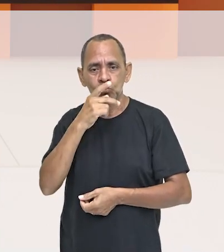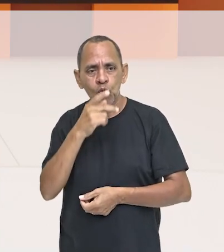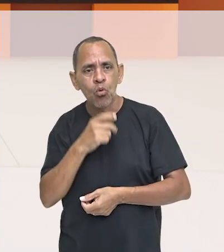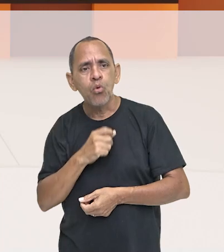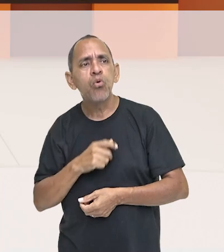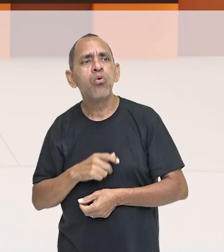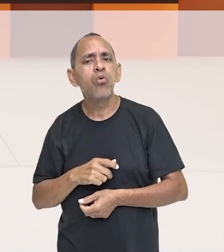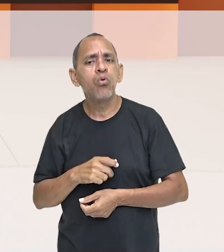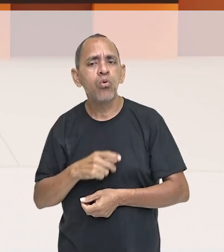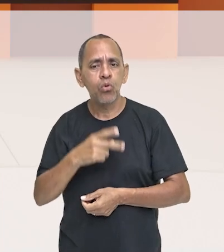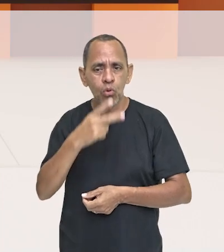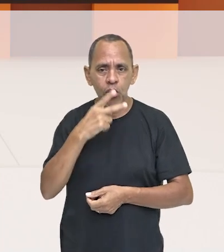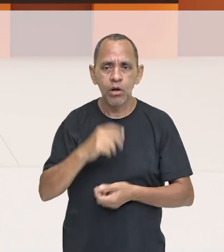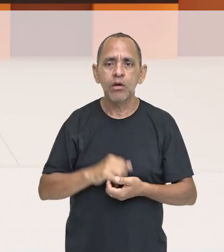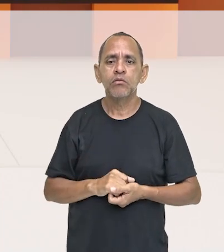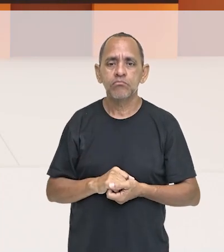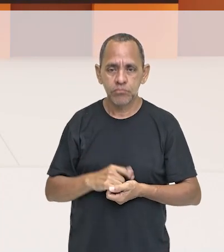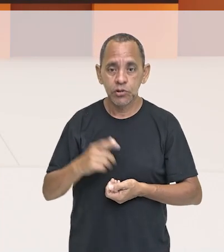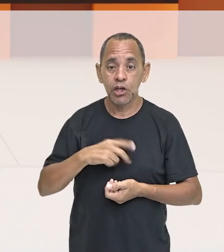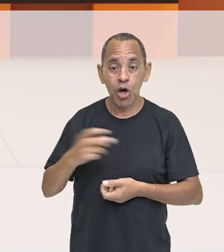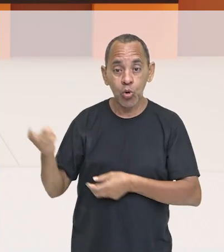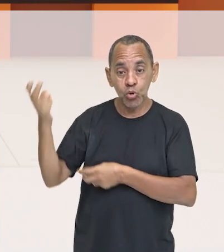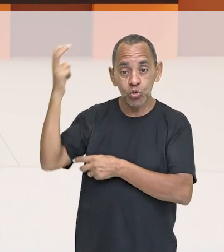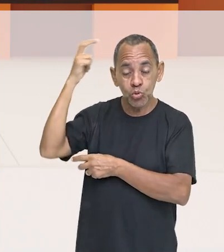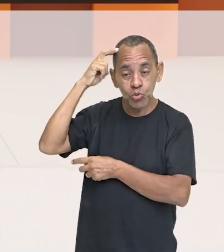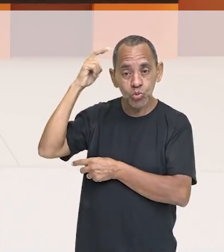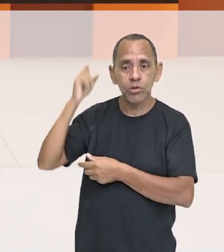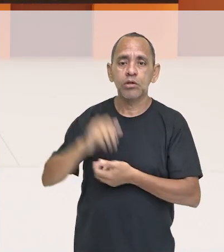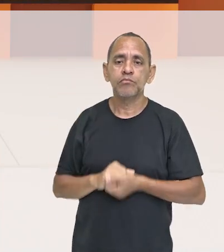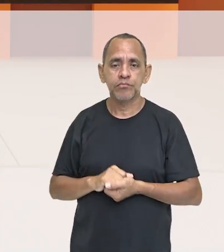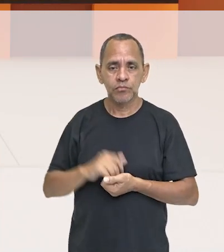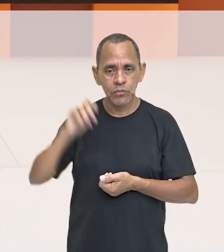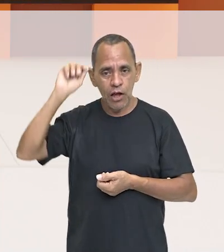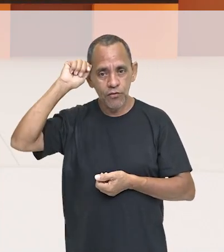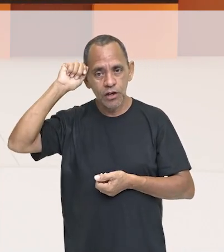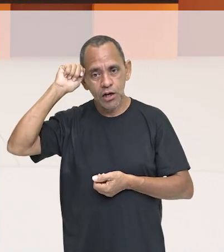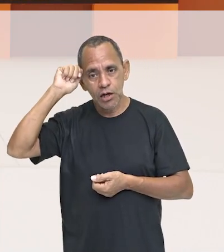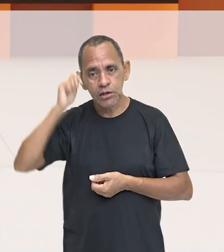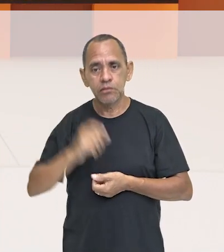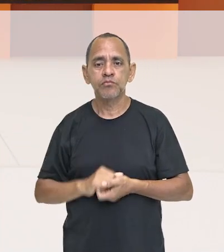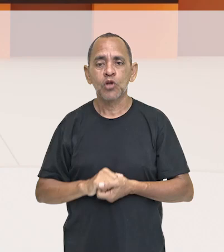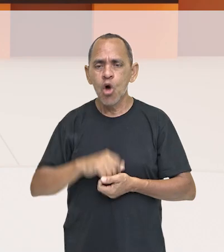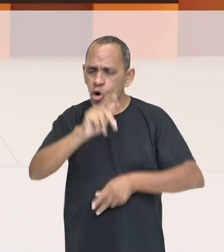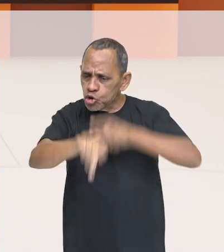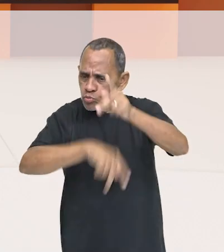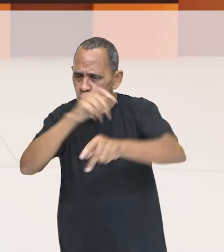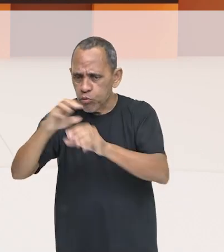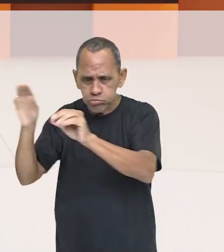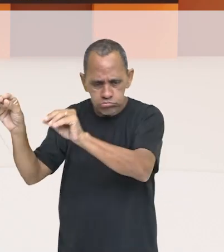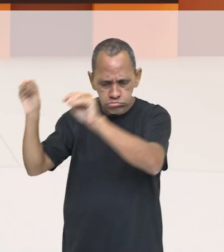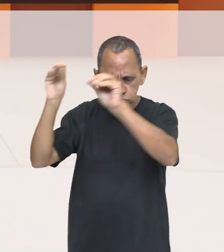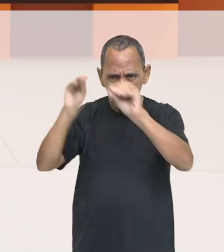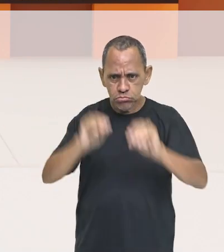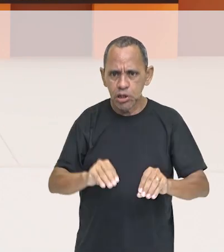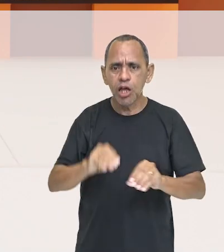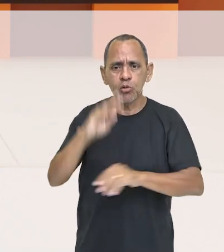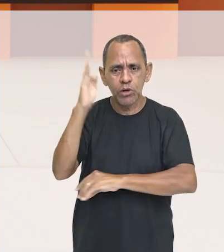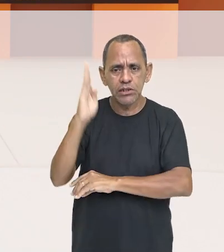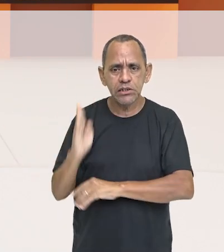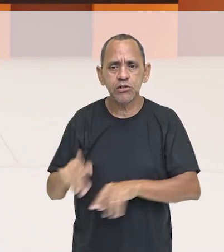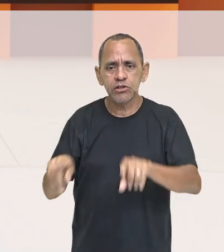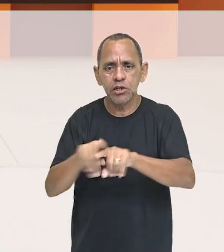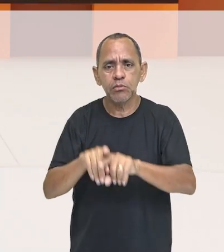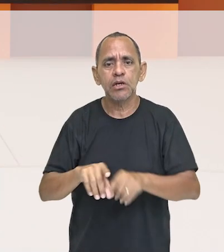dos afrodescendentes. São os povos que aqui chegaram. E logo a seguir, o cristianismo, que é